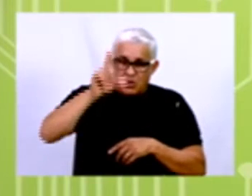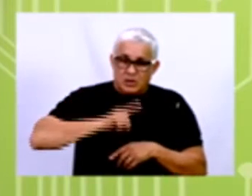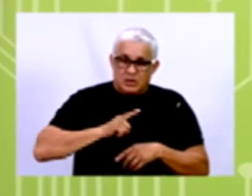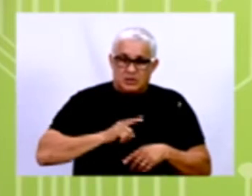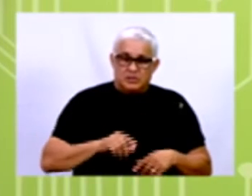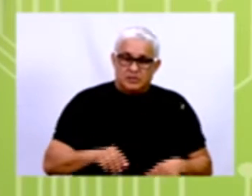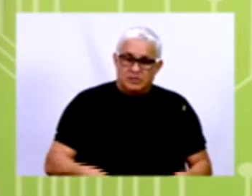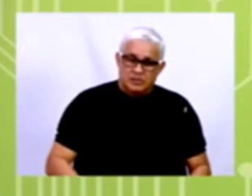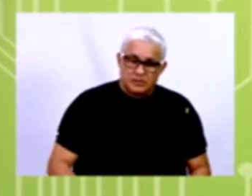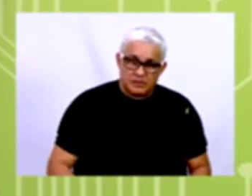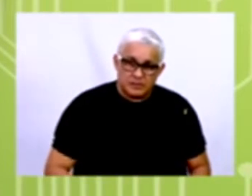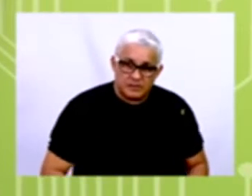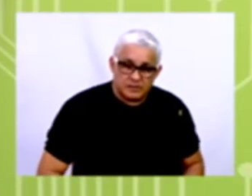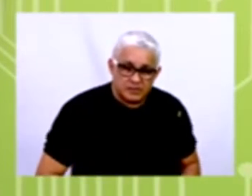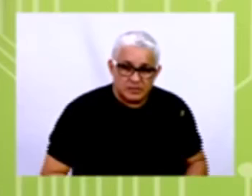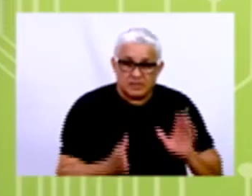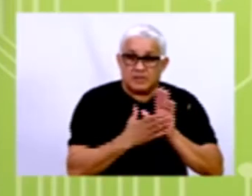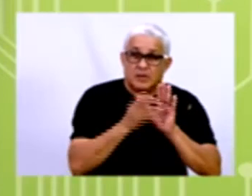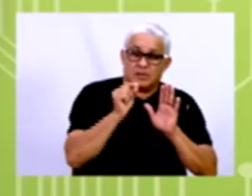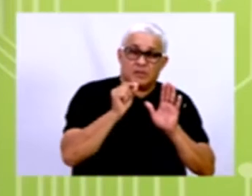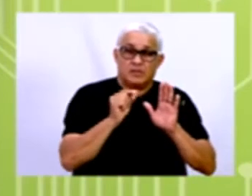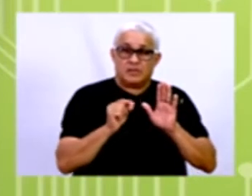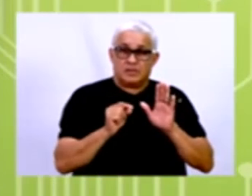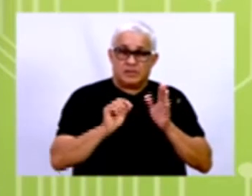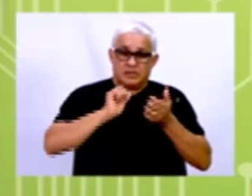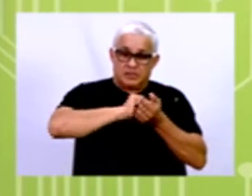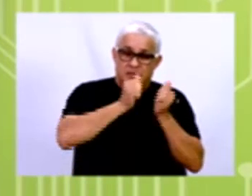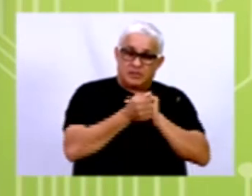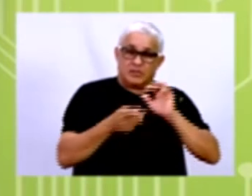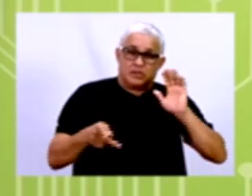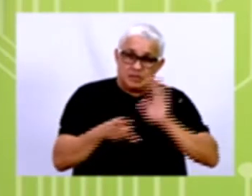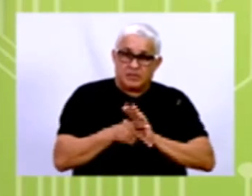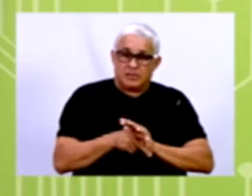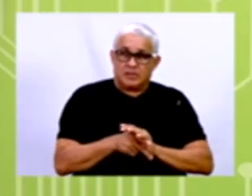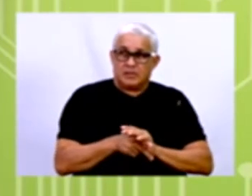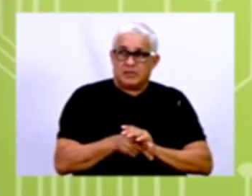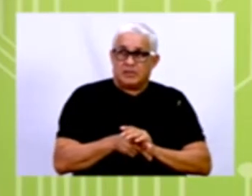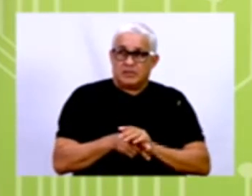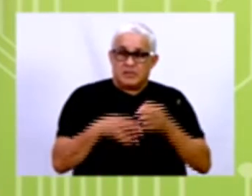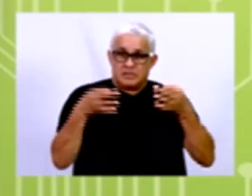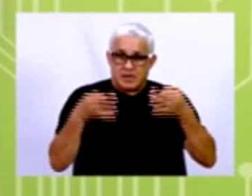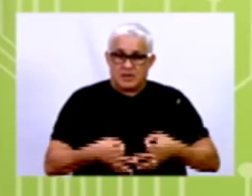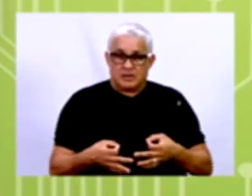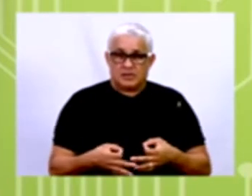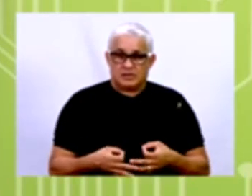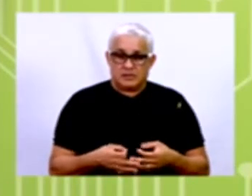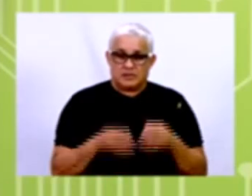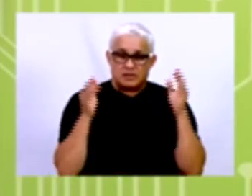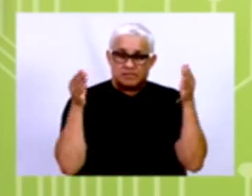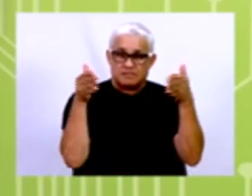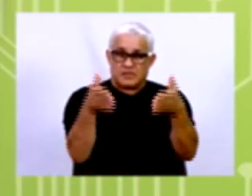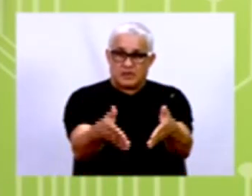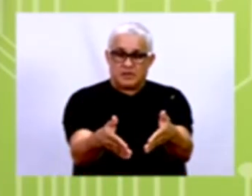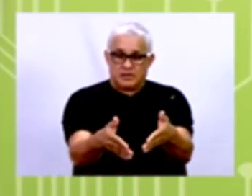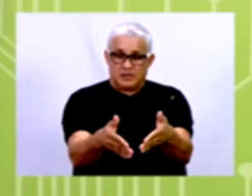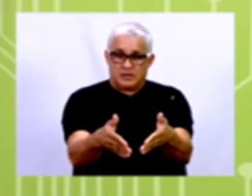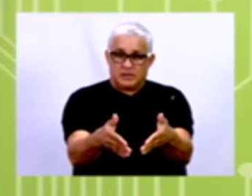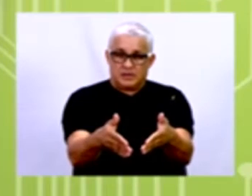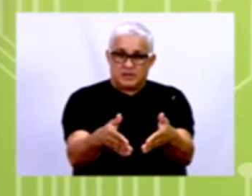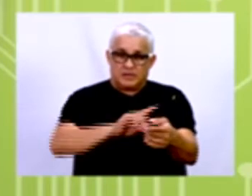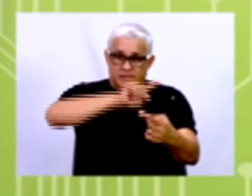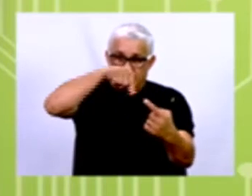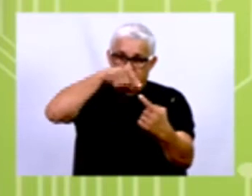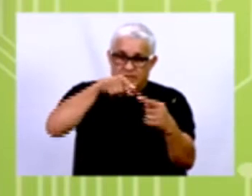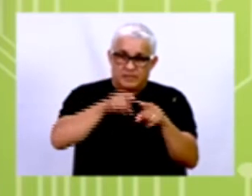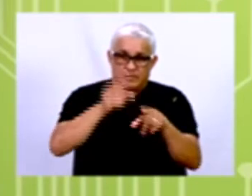Keynes sinaliza, ele propõe um instrumento adequado para atuar. Para exatamente atuar nesse ponto, de forma pontual e objetiva,